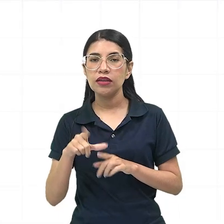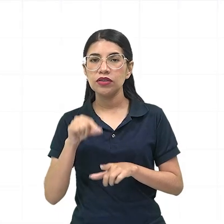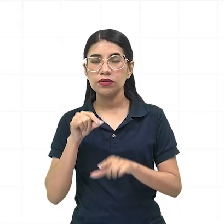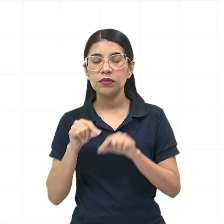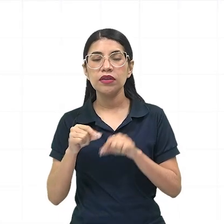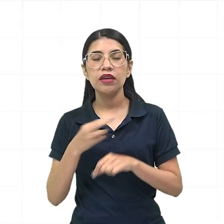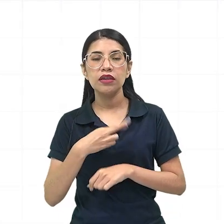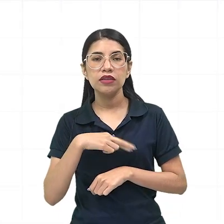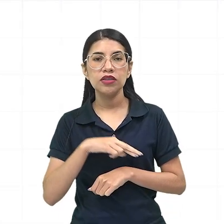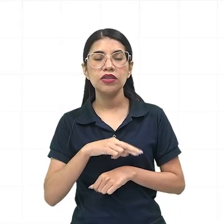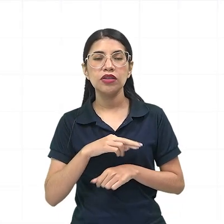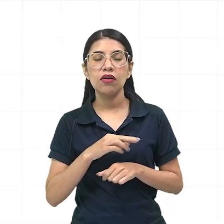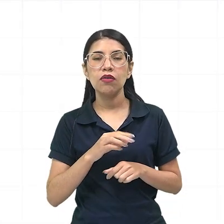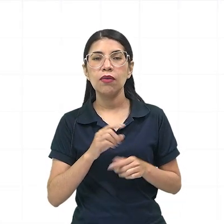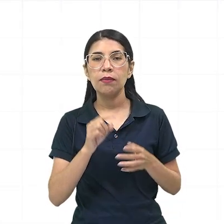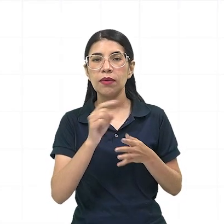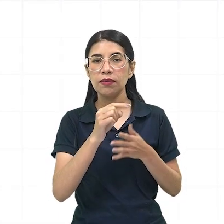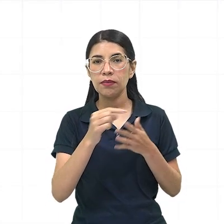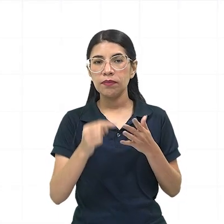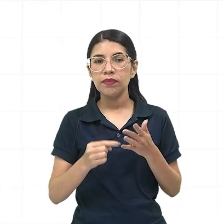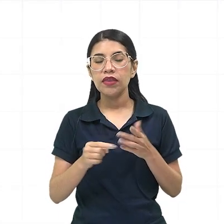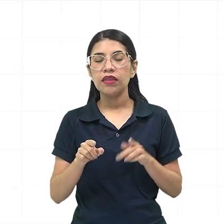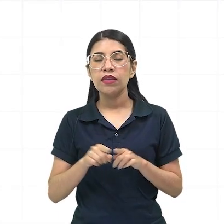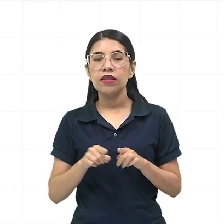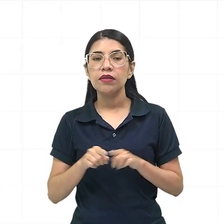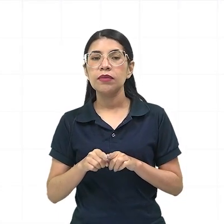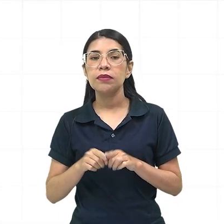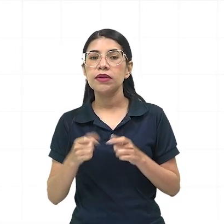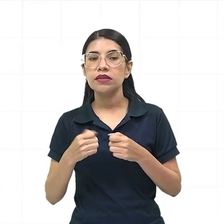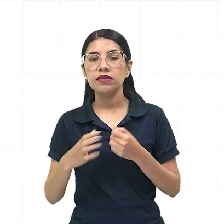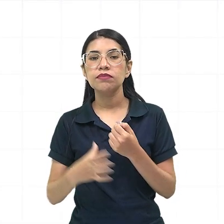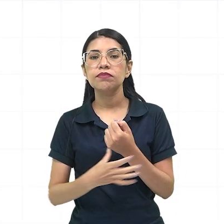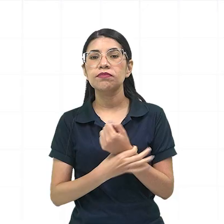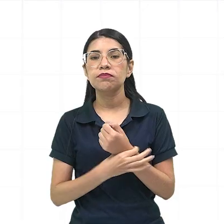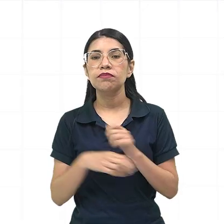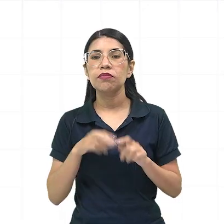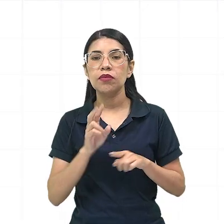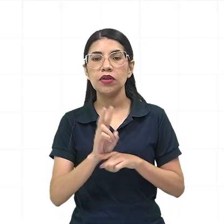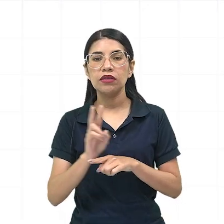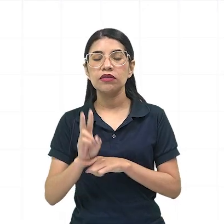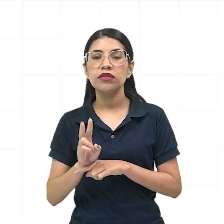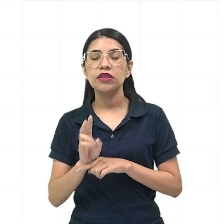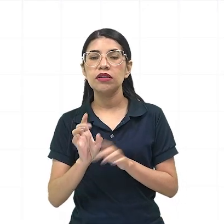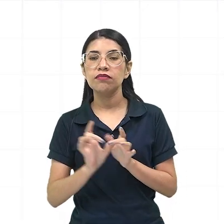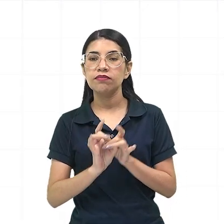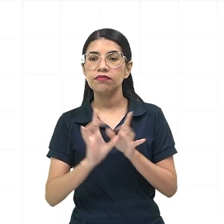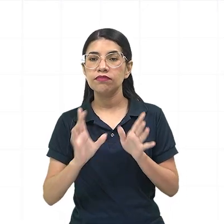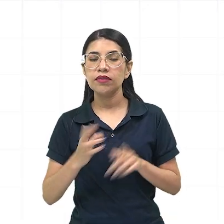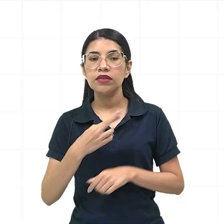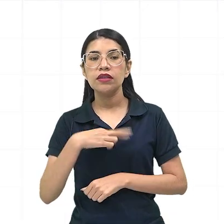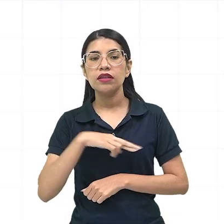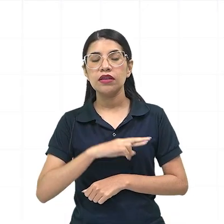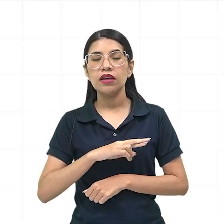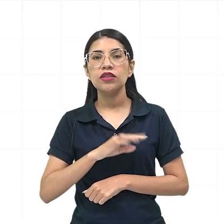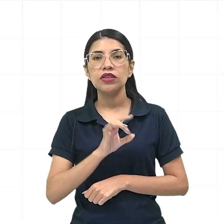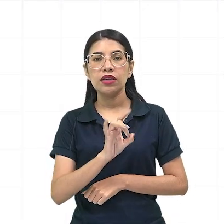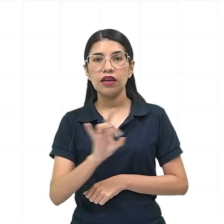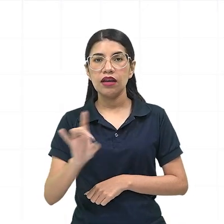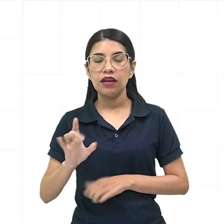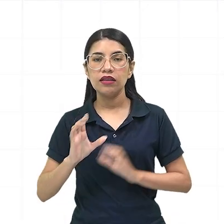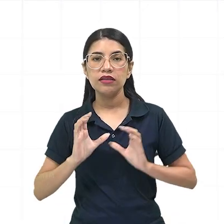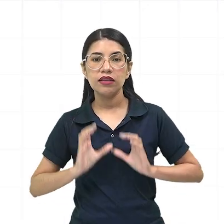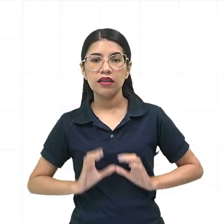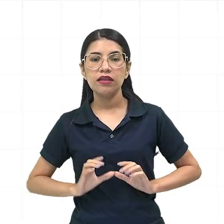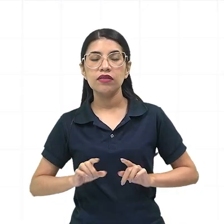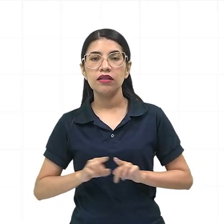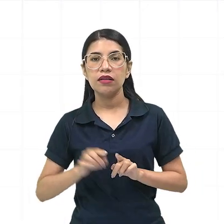religião. E mais, o Estado laico deve garantir e proteger a liberdade religiosa de cada